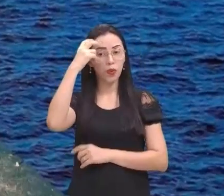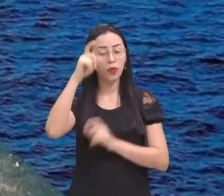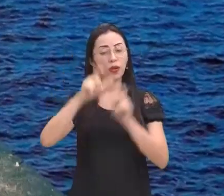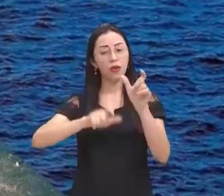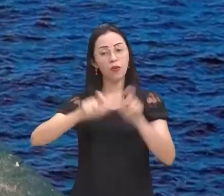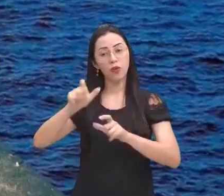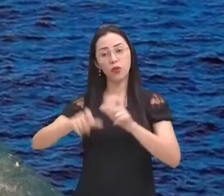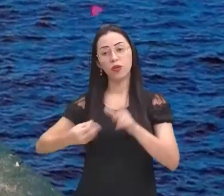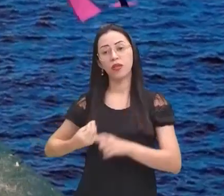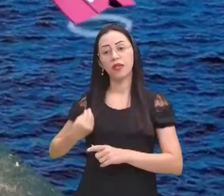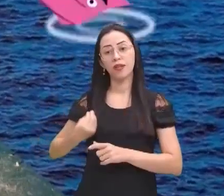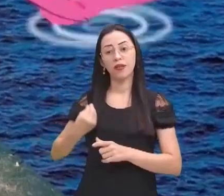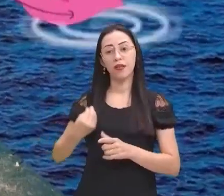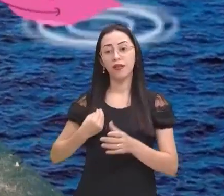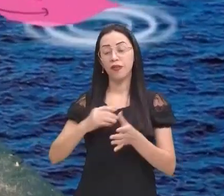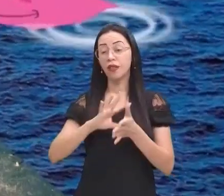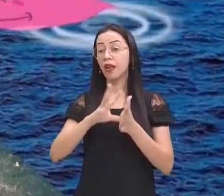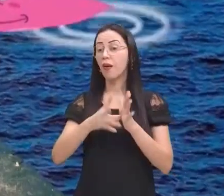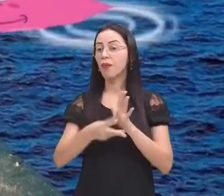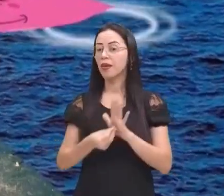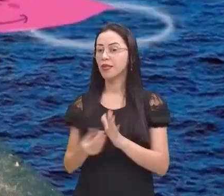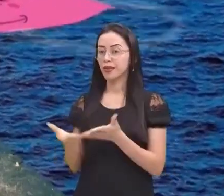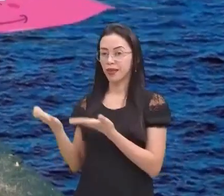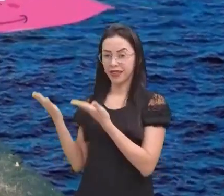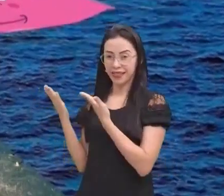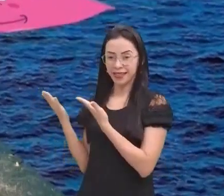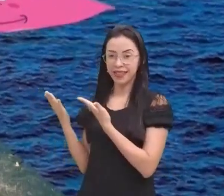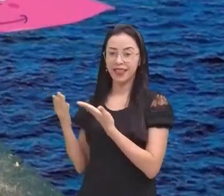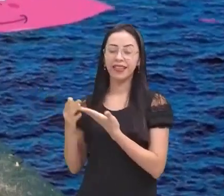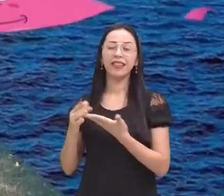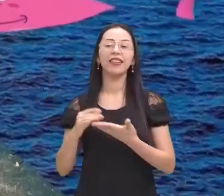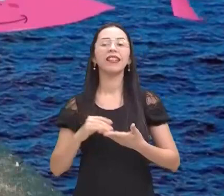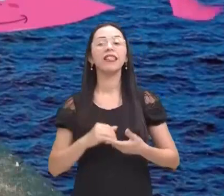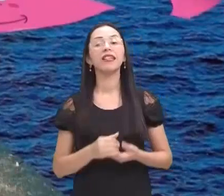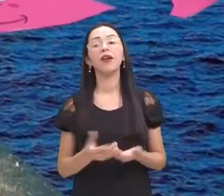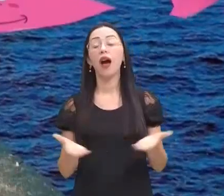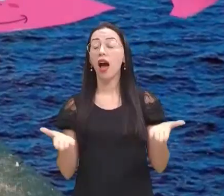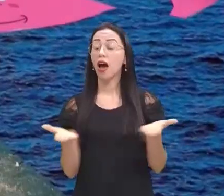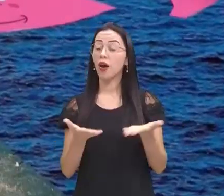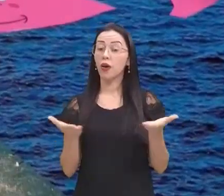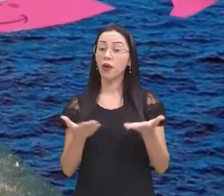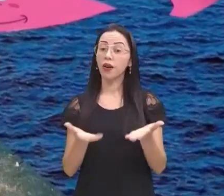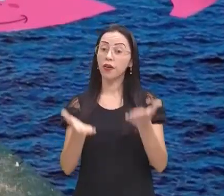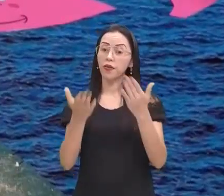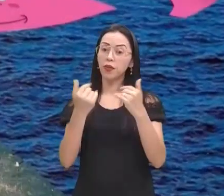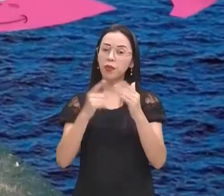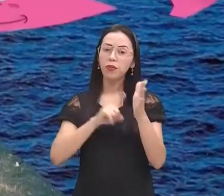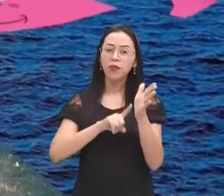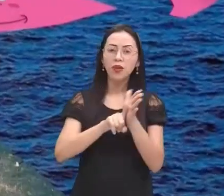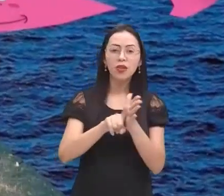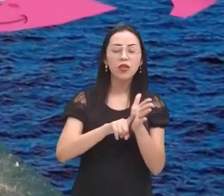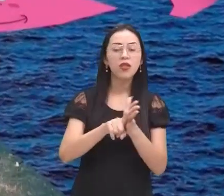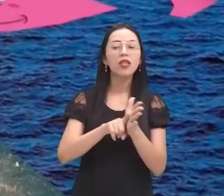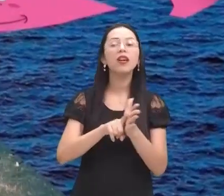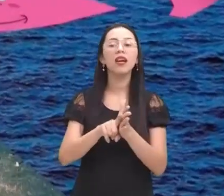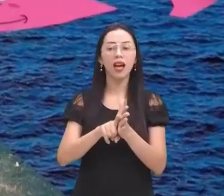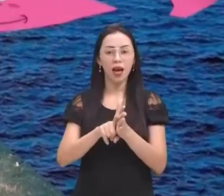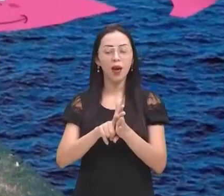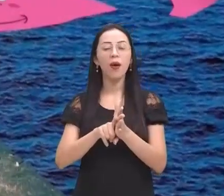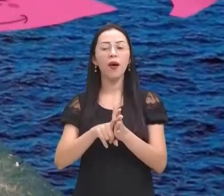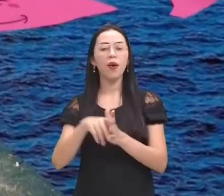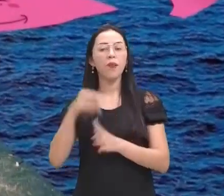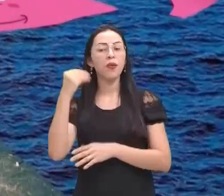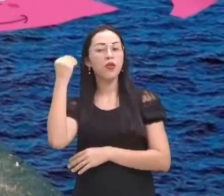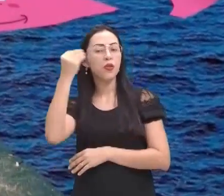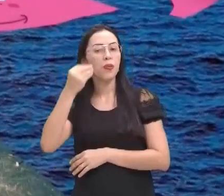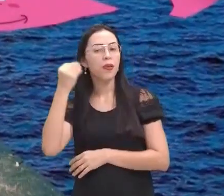isso, crianças, que nós vamos investigar agora a partir de um relato de experiências vivenciado